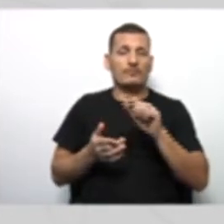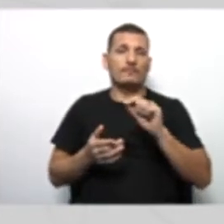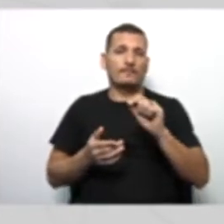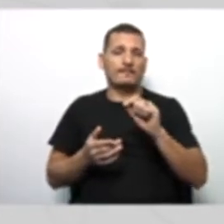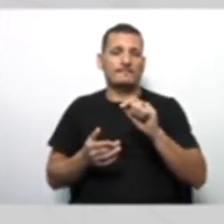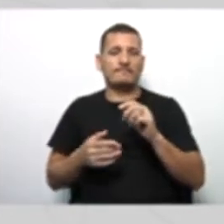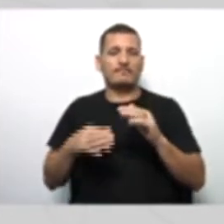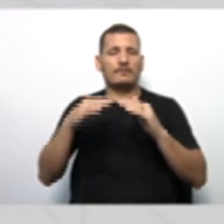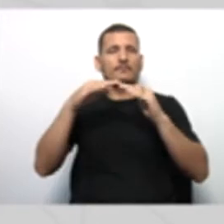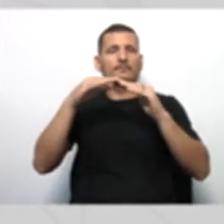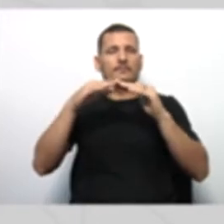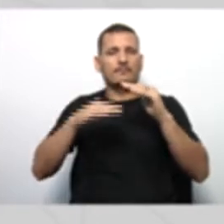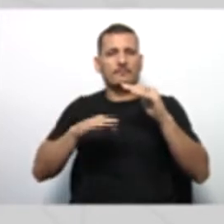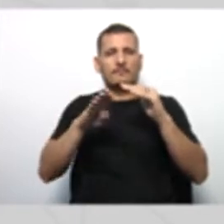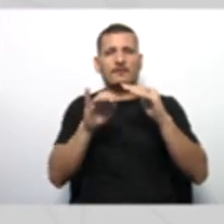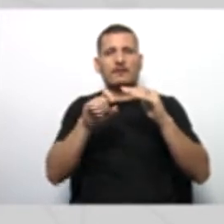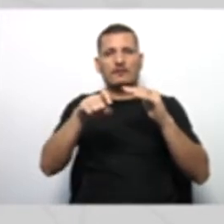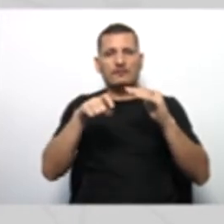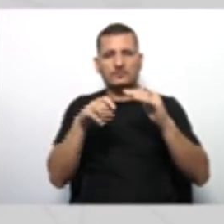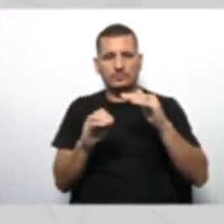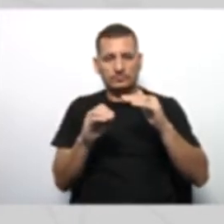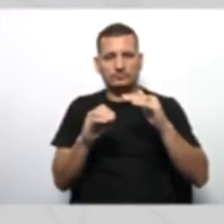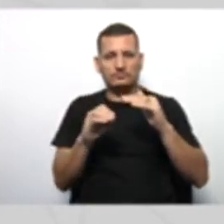Quando o aumento de custo